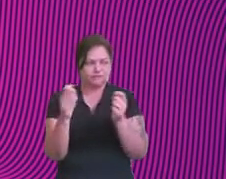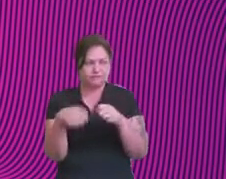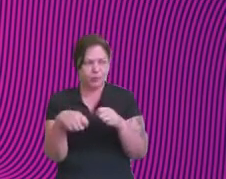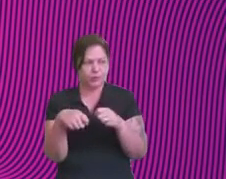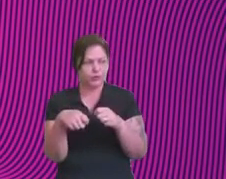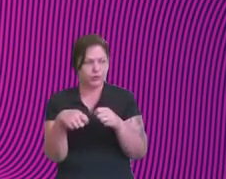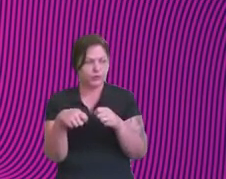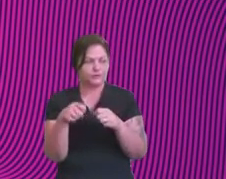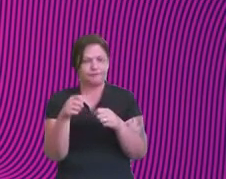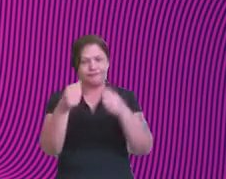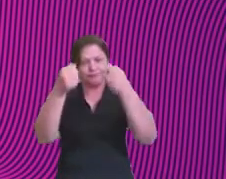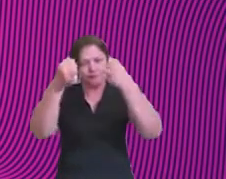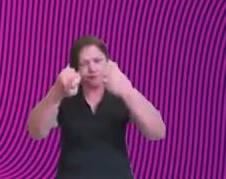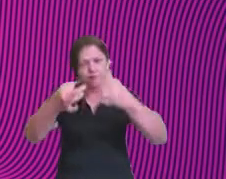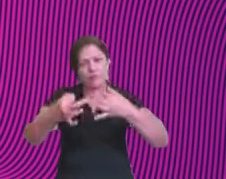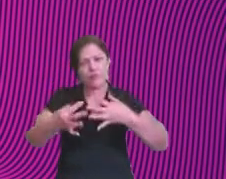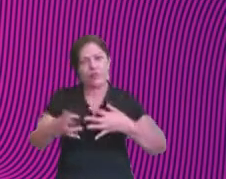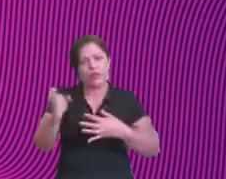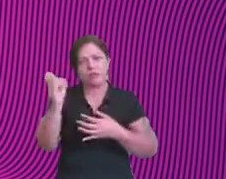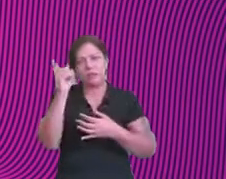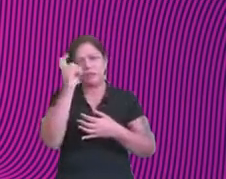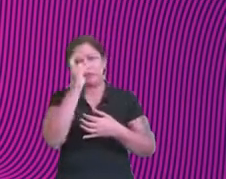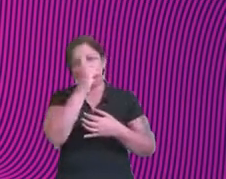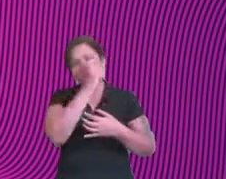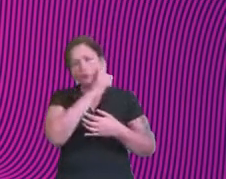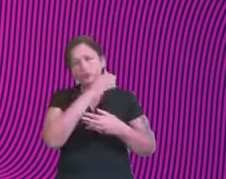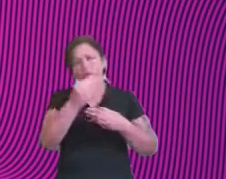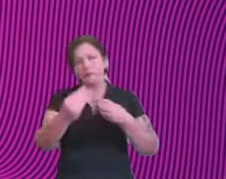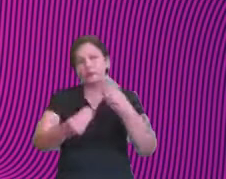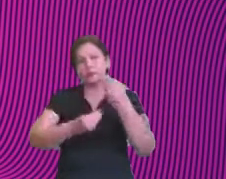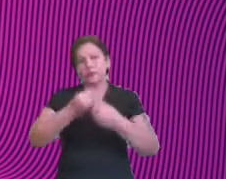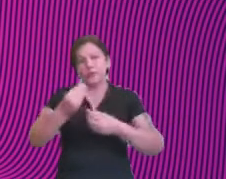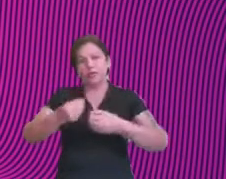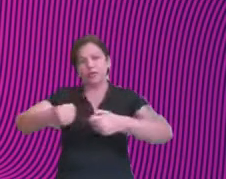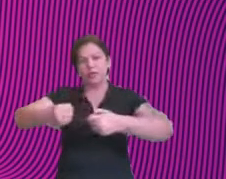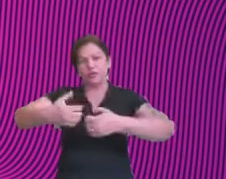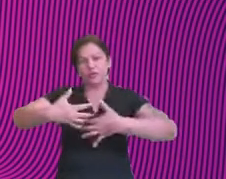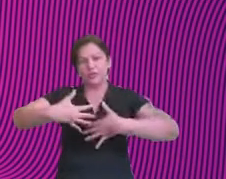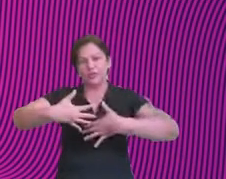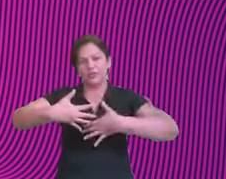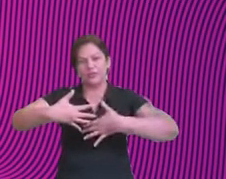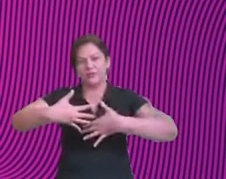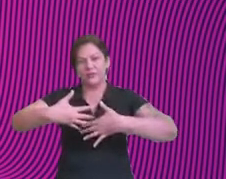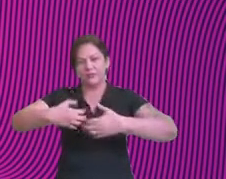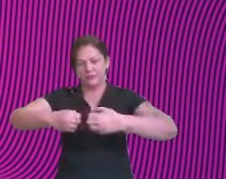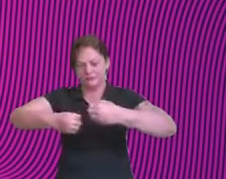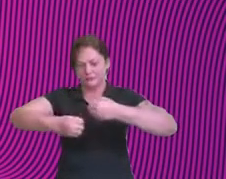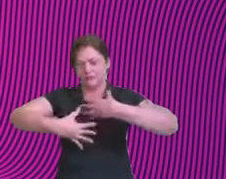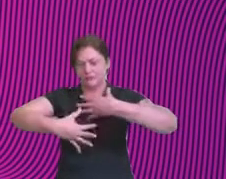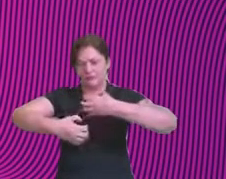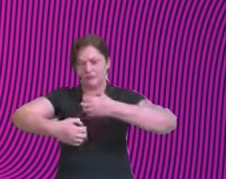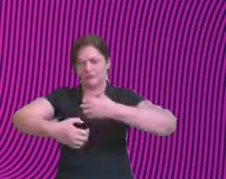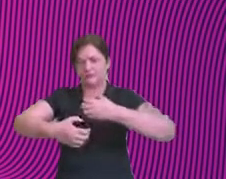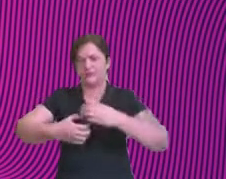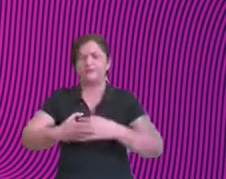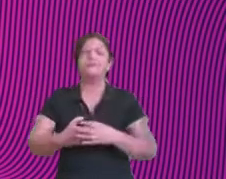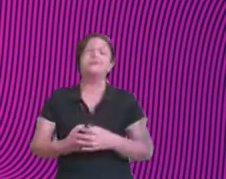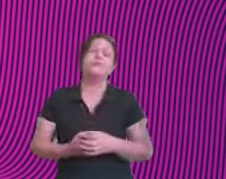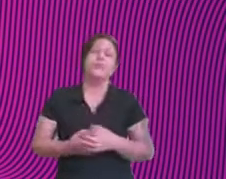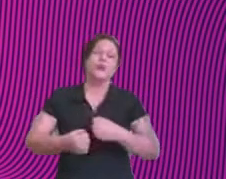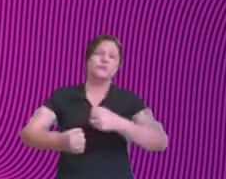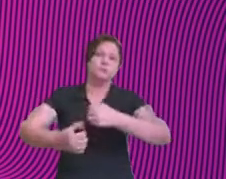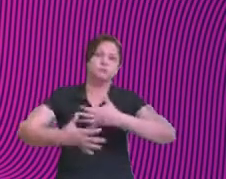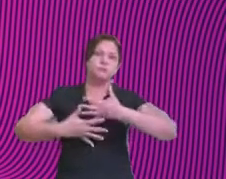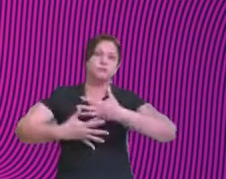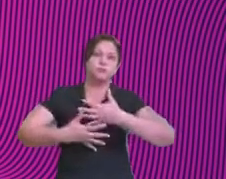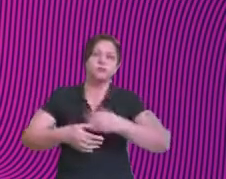aí em avaliação radiológica de doença metastática para peritônio e dessa questão do cálculo de